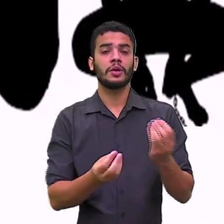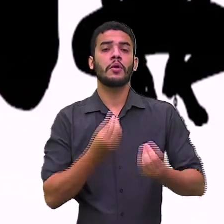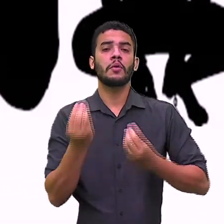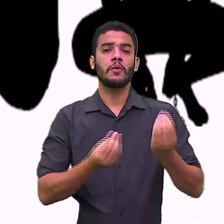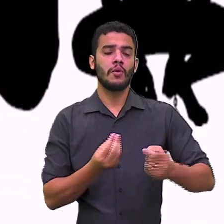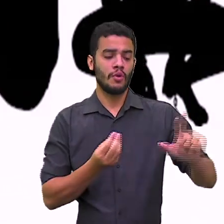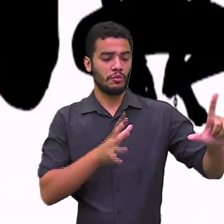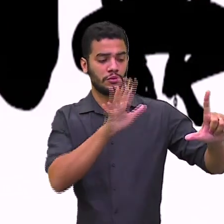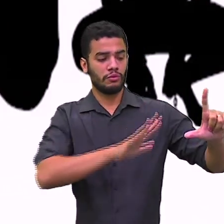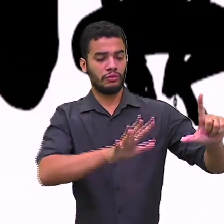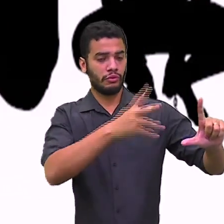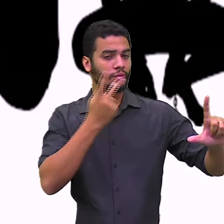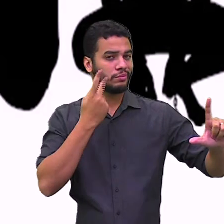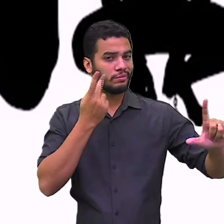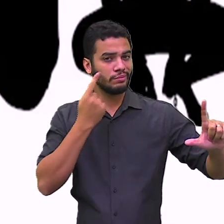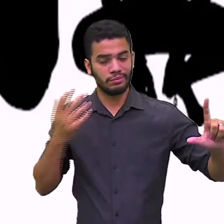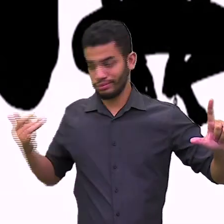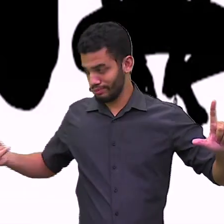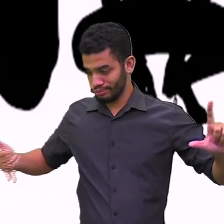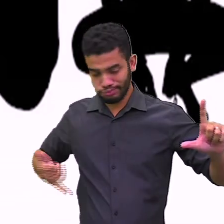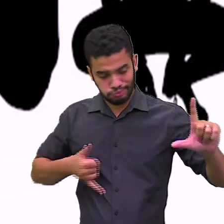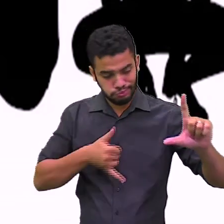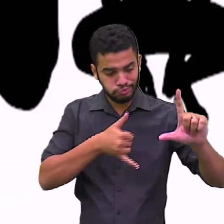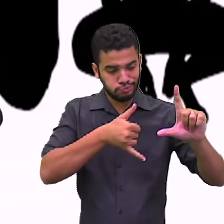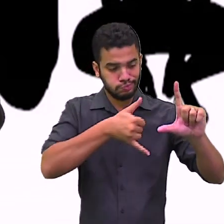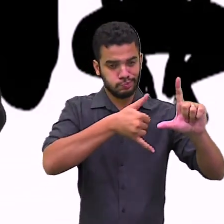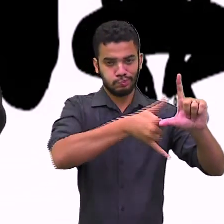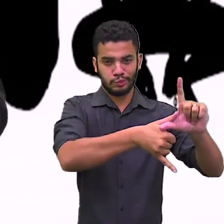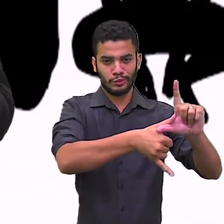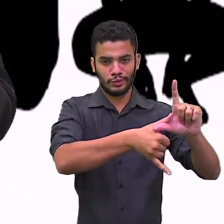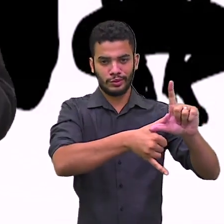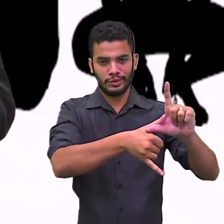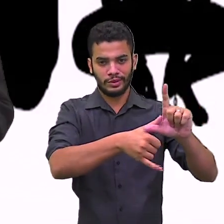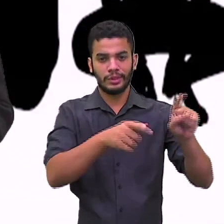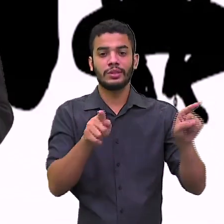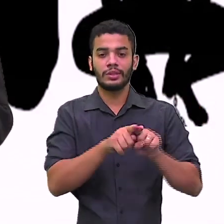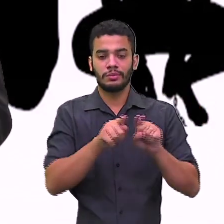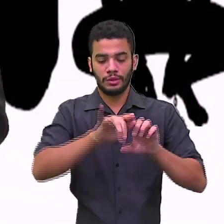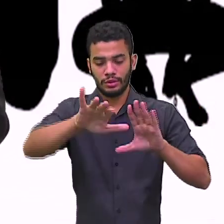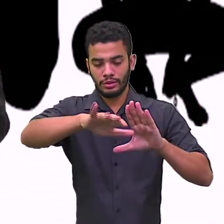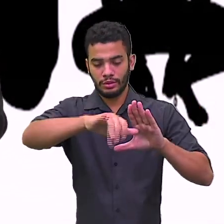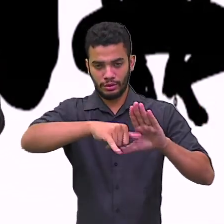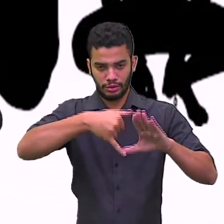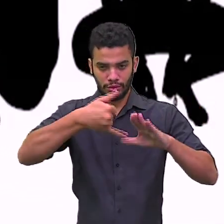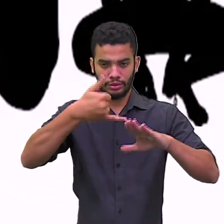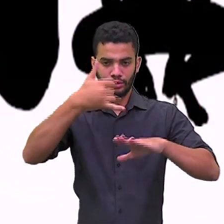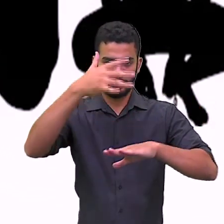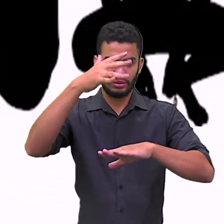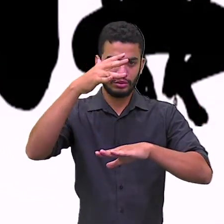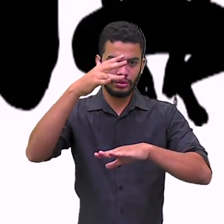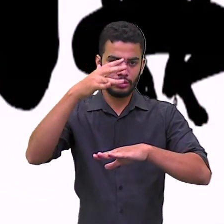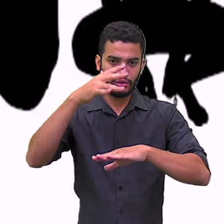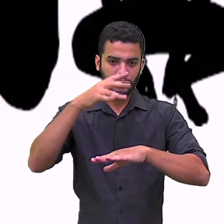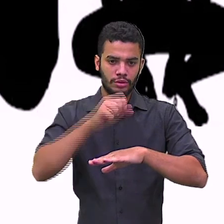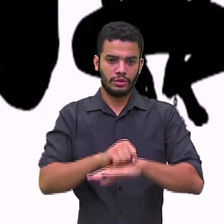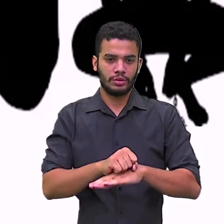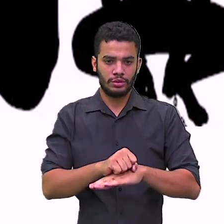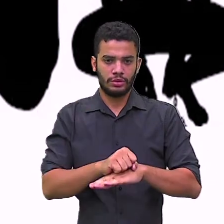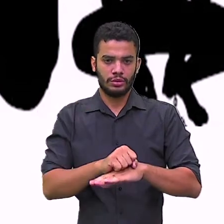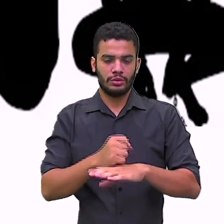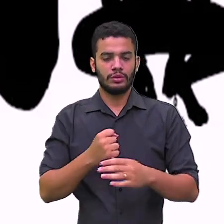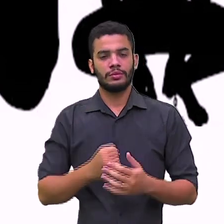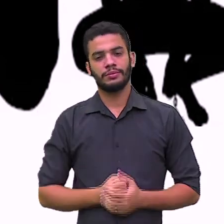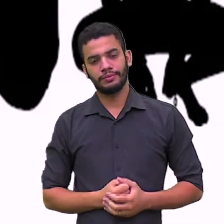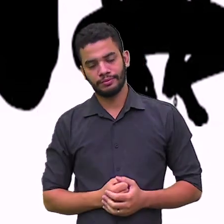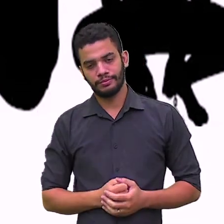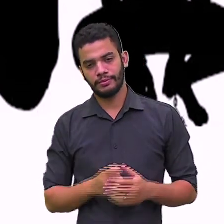no canto da tela. Também se inscreva no nosso canal do YouTube GV, acesse